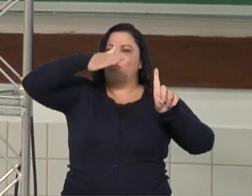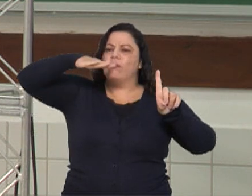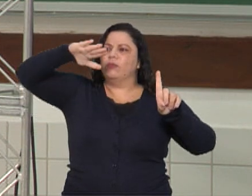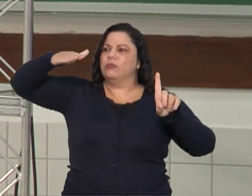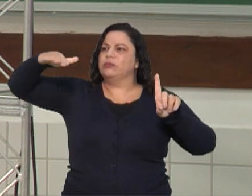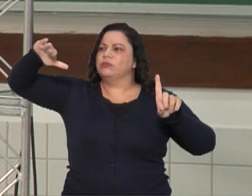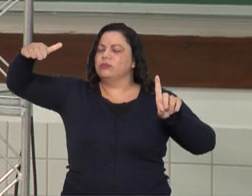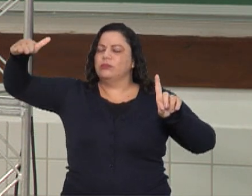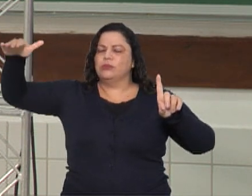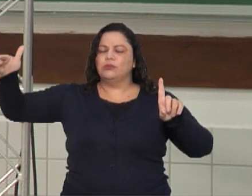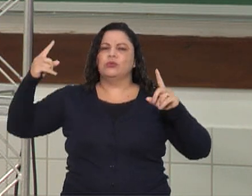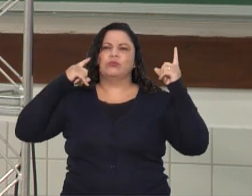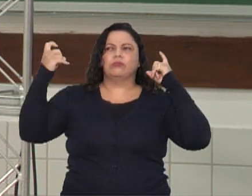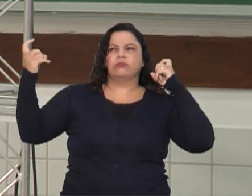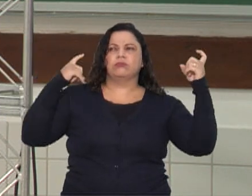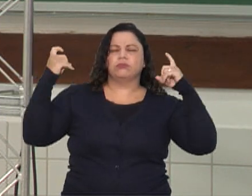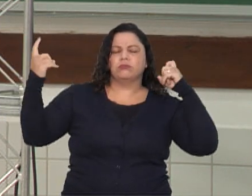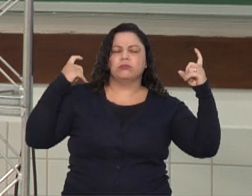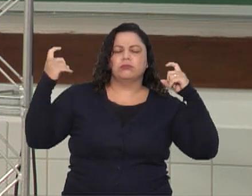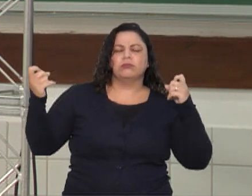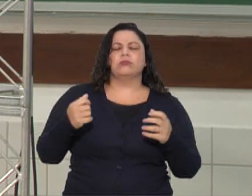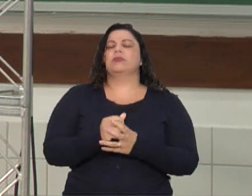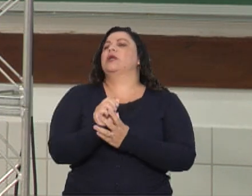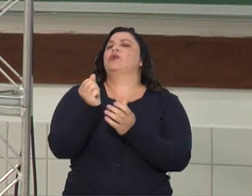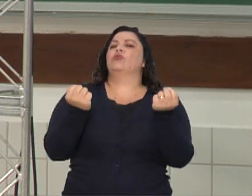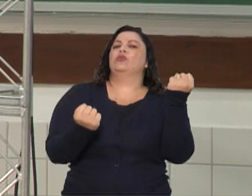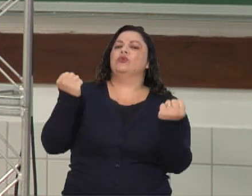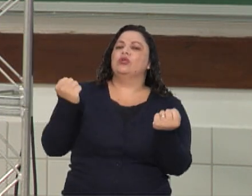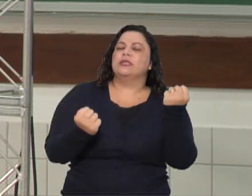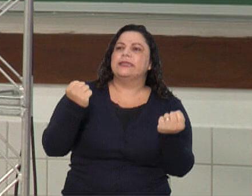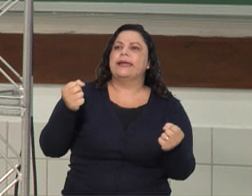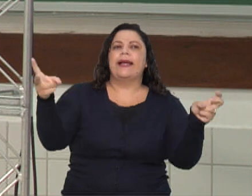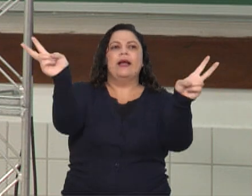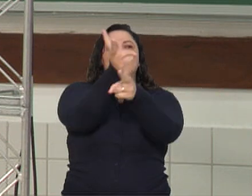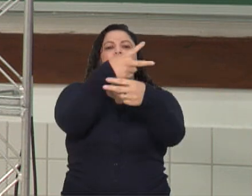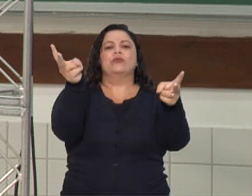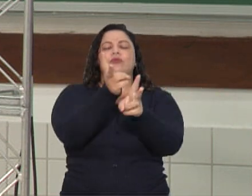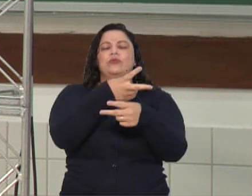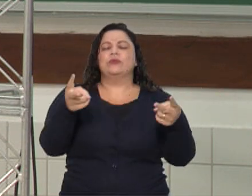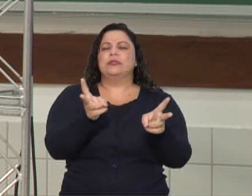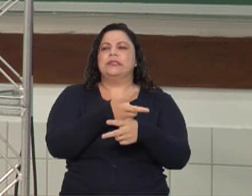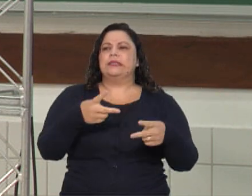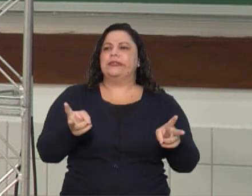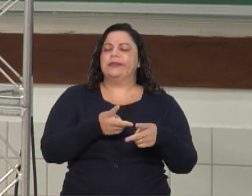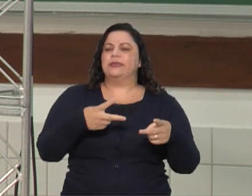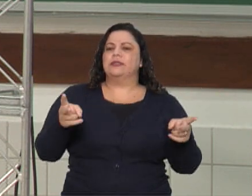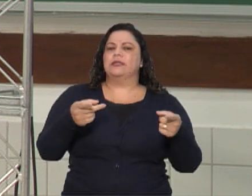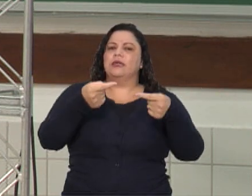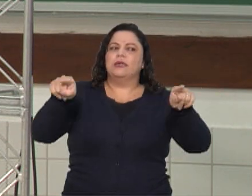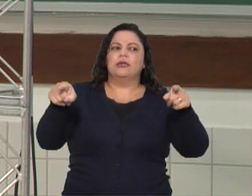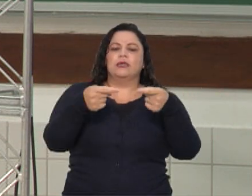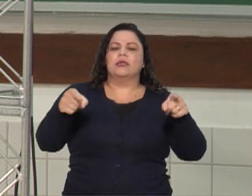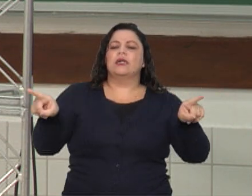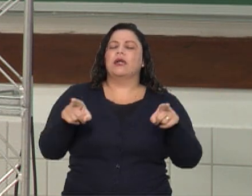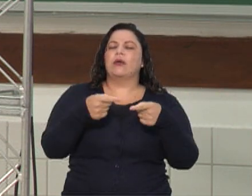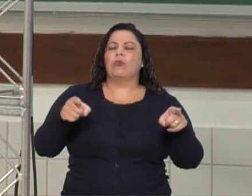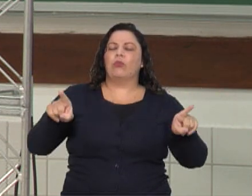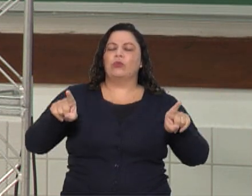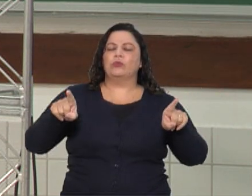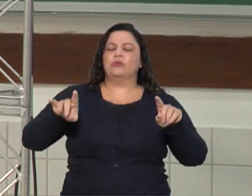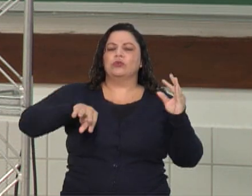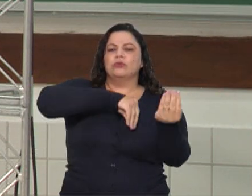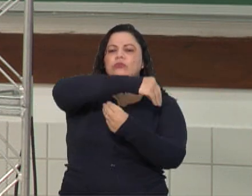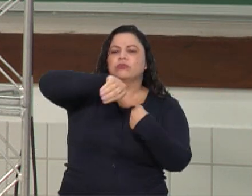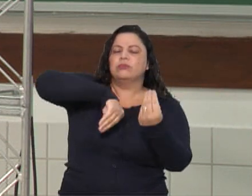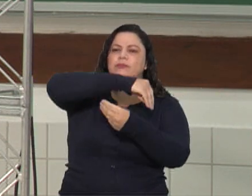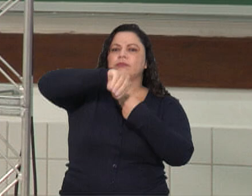O barulho dos carros, do vento, do caminhar e a música, todos esses sons englobados. Agora